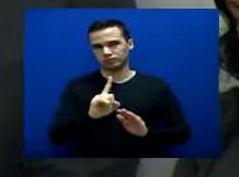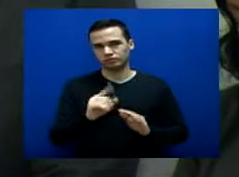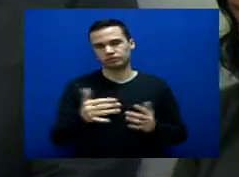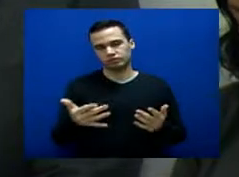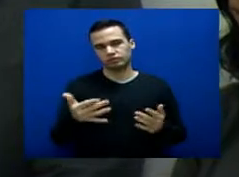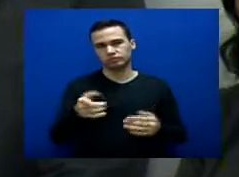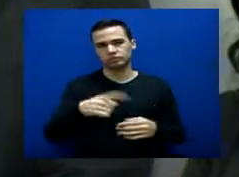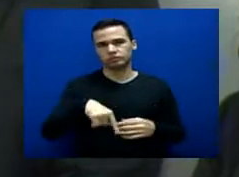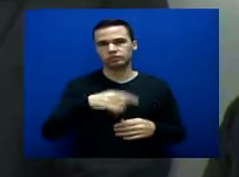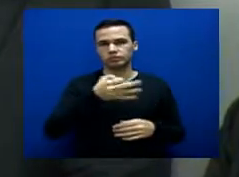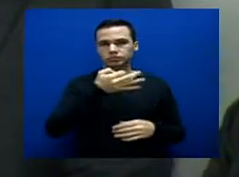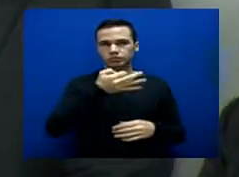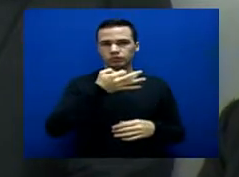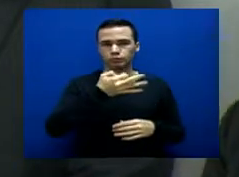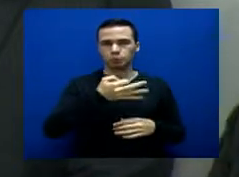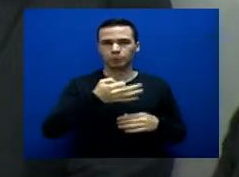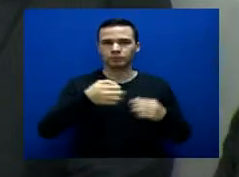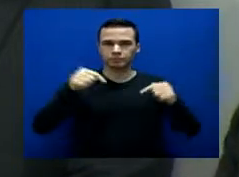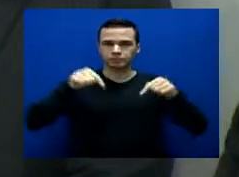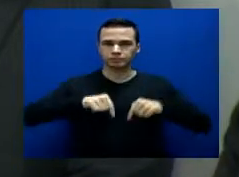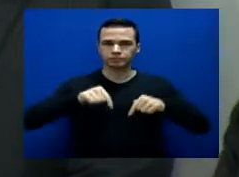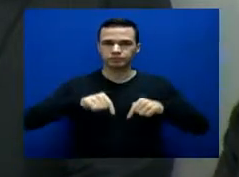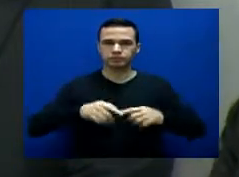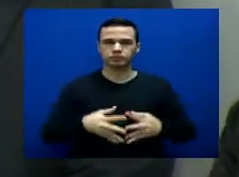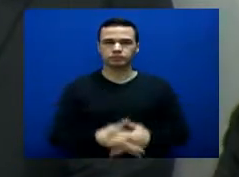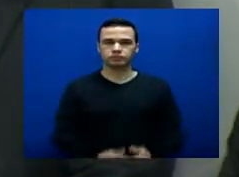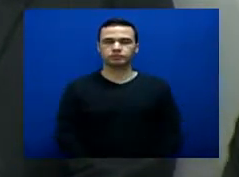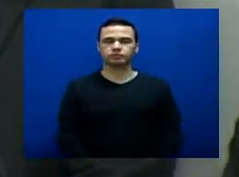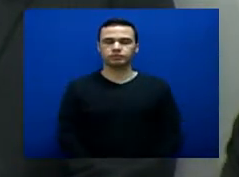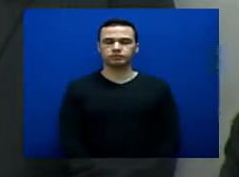gente dá o parecer hoje, então.